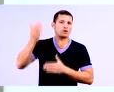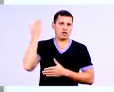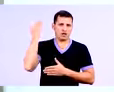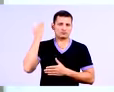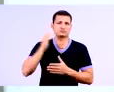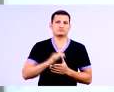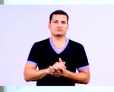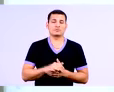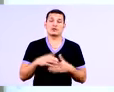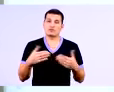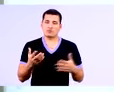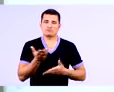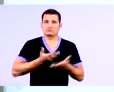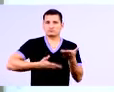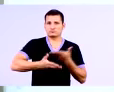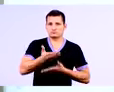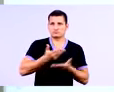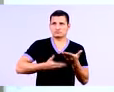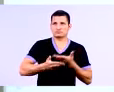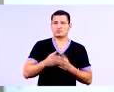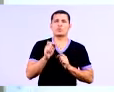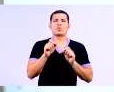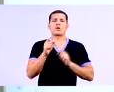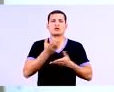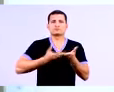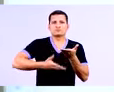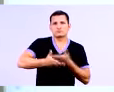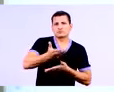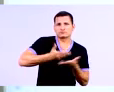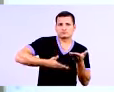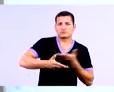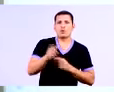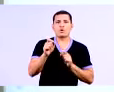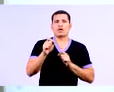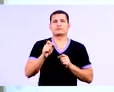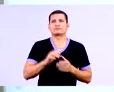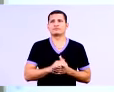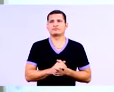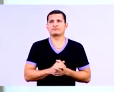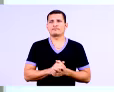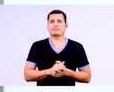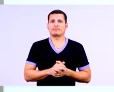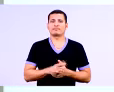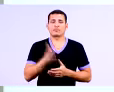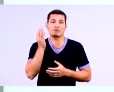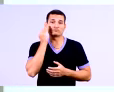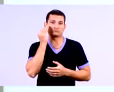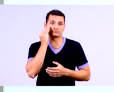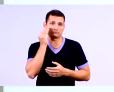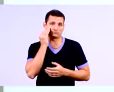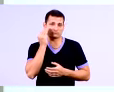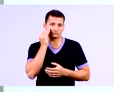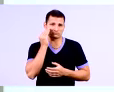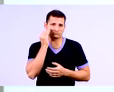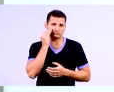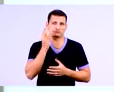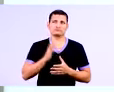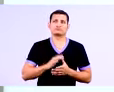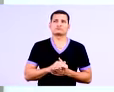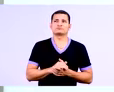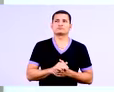Então, essa interatividade. O que é interagir? O que é interatividade? Já nós vamos discutir esses